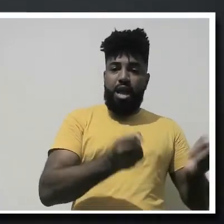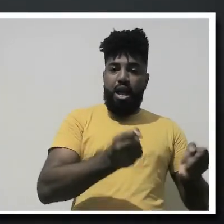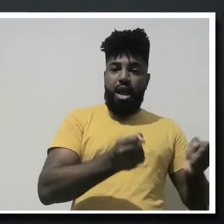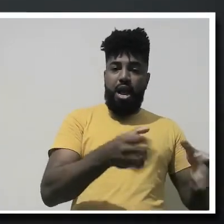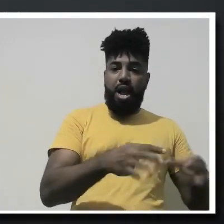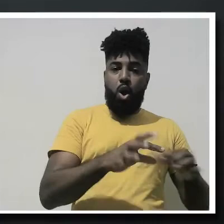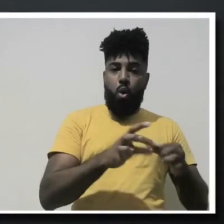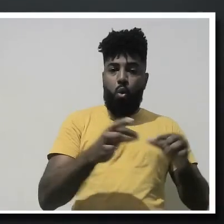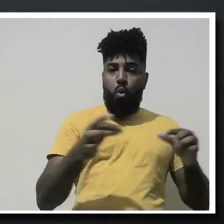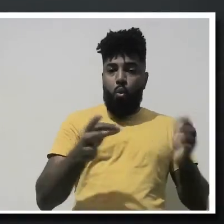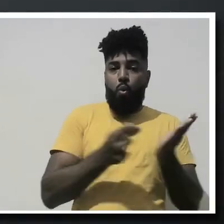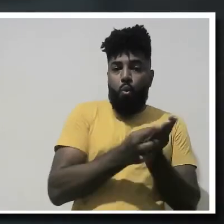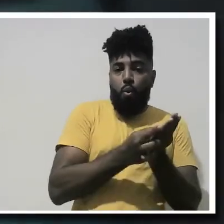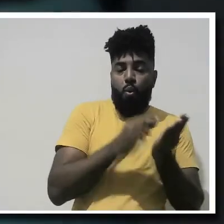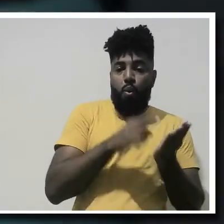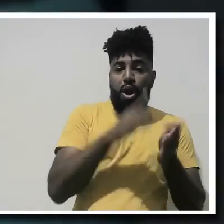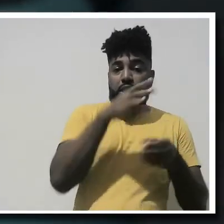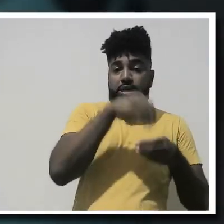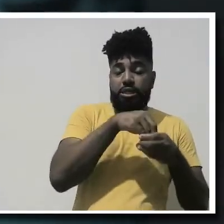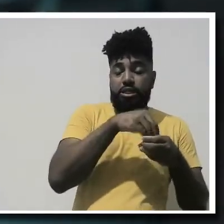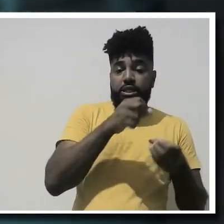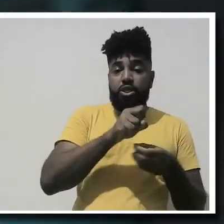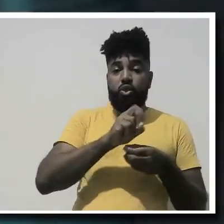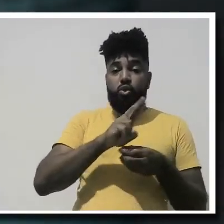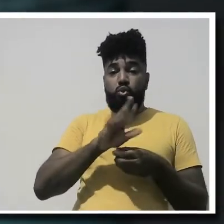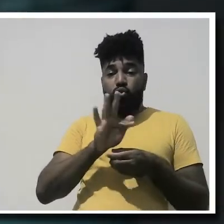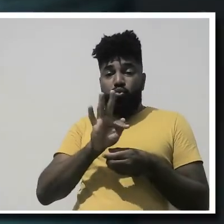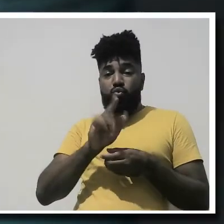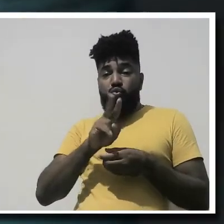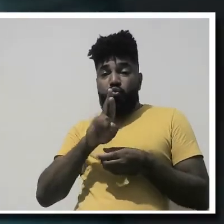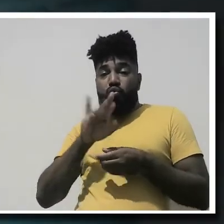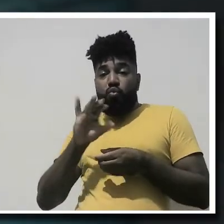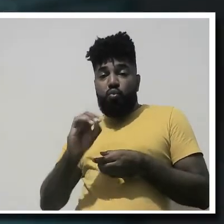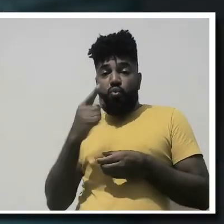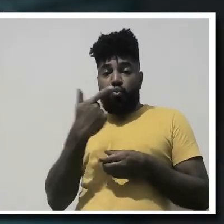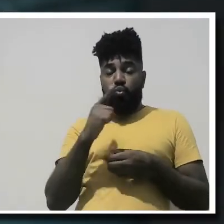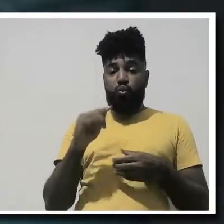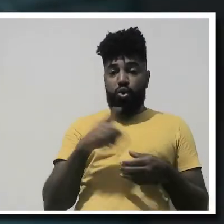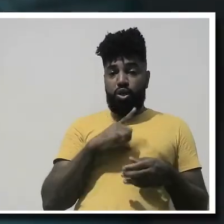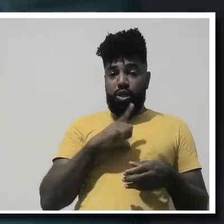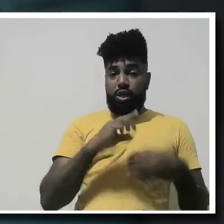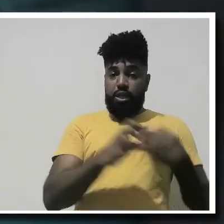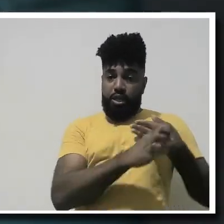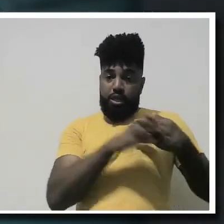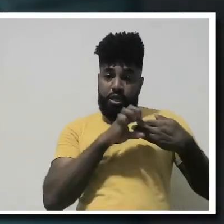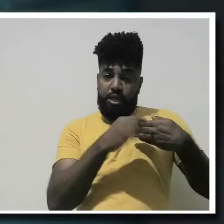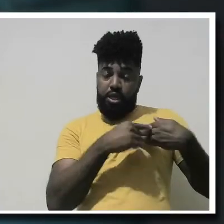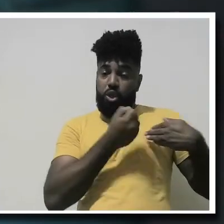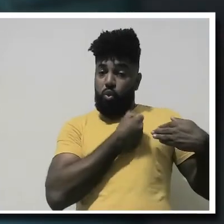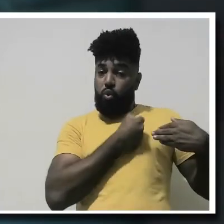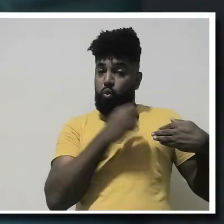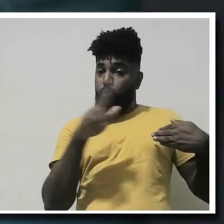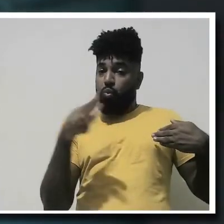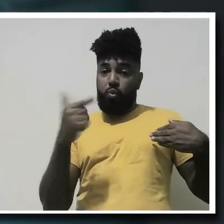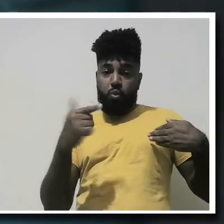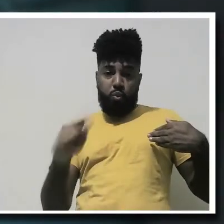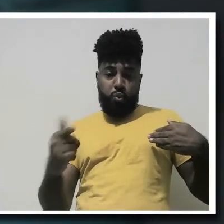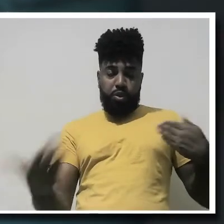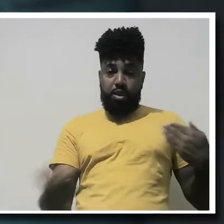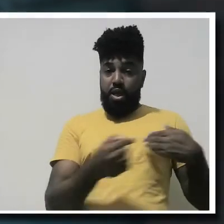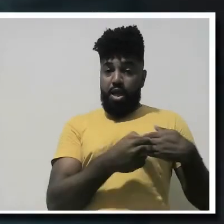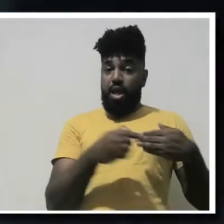diluída de ácido sulfúrico. No rótulo nunca fica apresentada a concentração delas. A informação que sempre é colocada é a densidade, que é